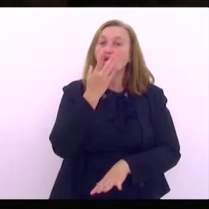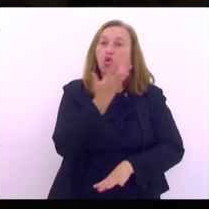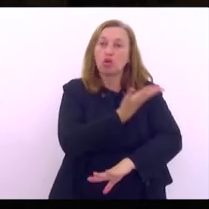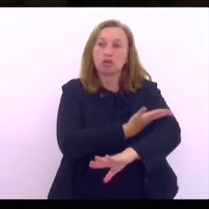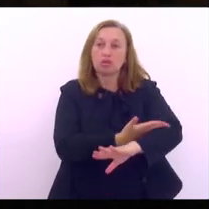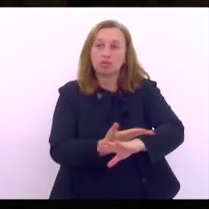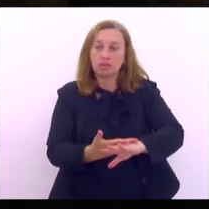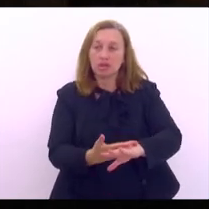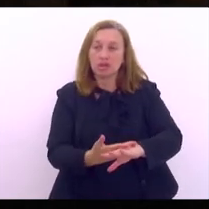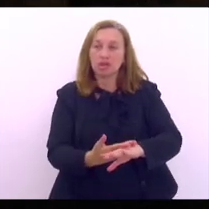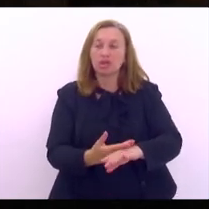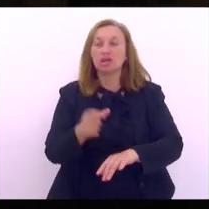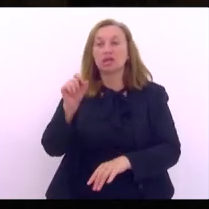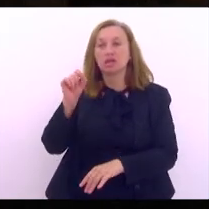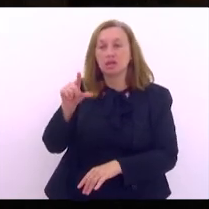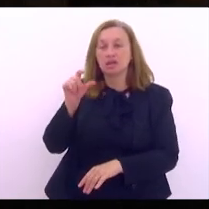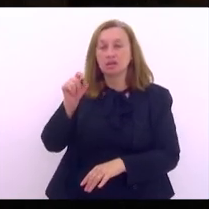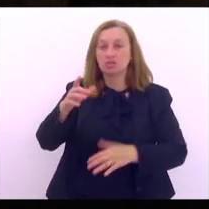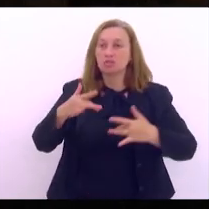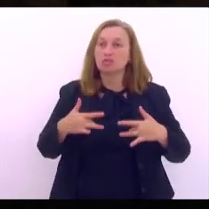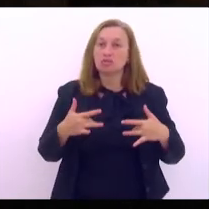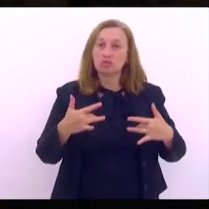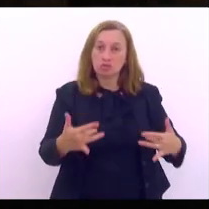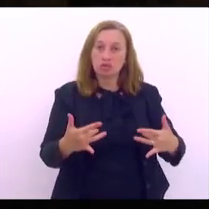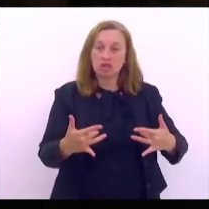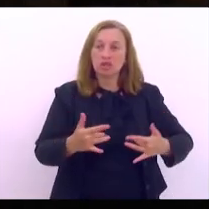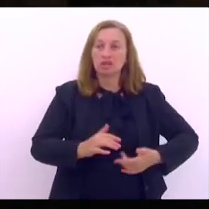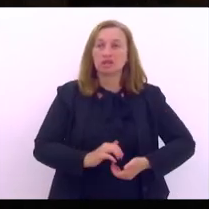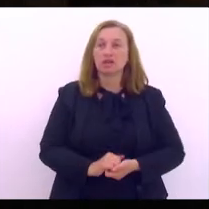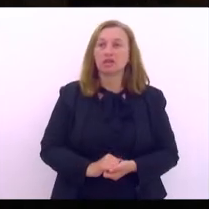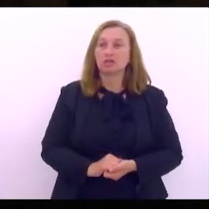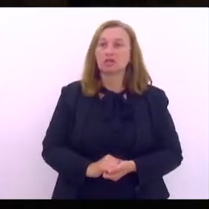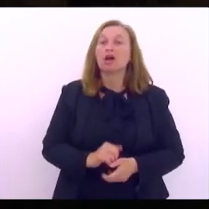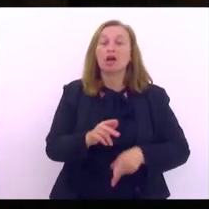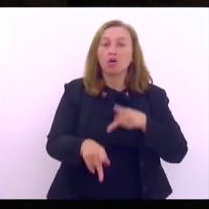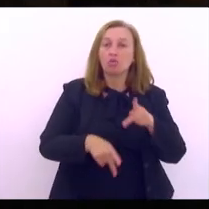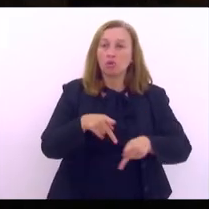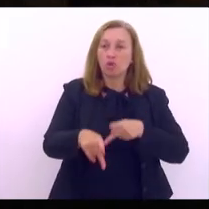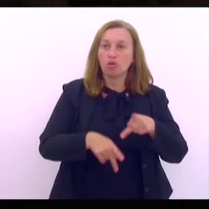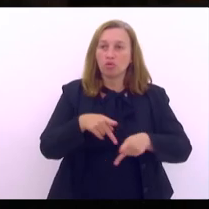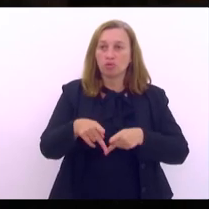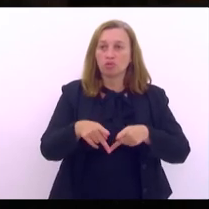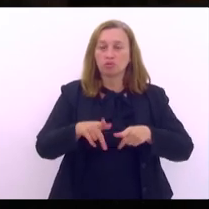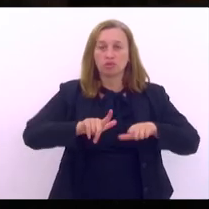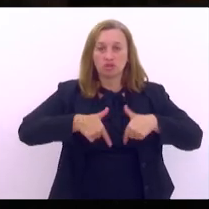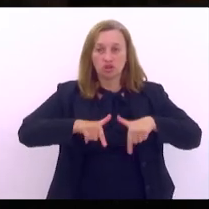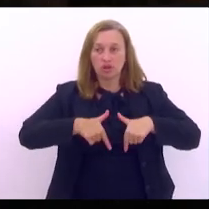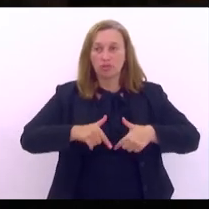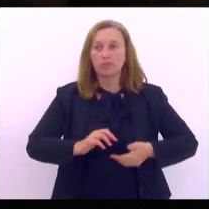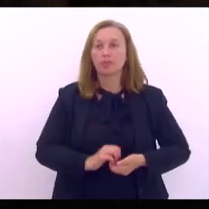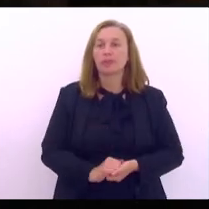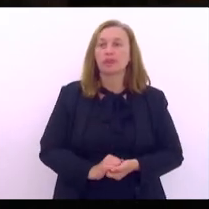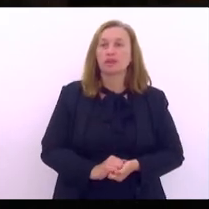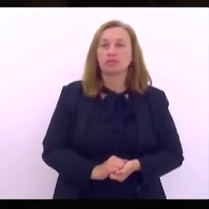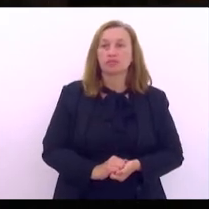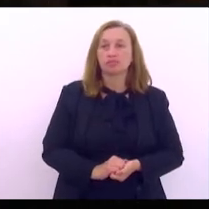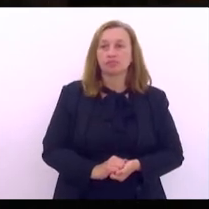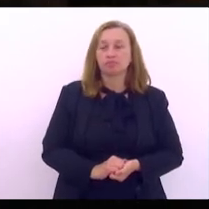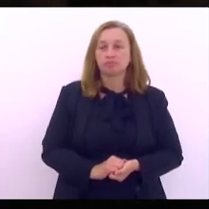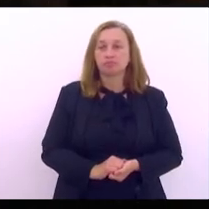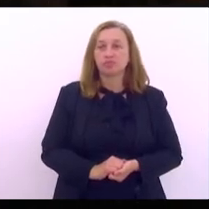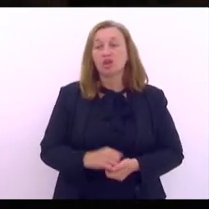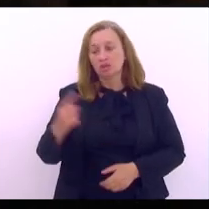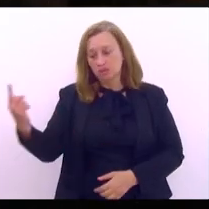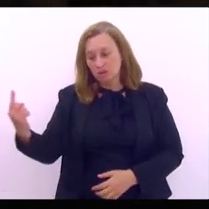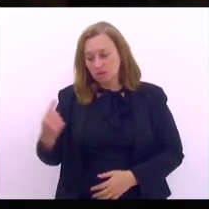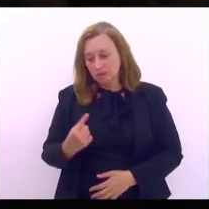como manifestação de solidariedade ao povo israelense. Eu estava vindo